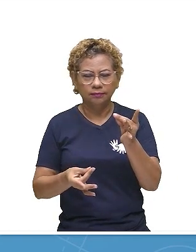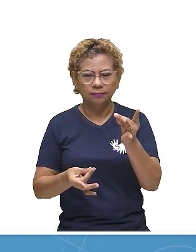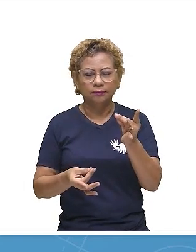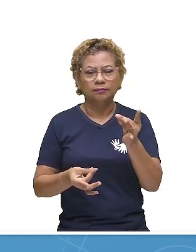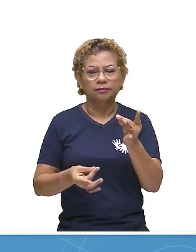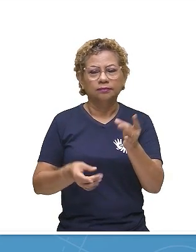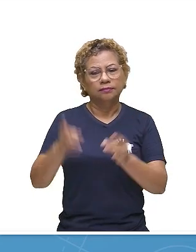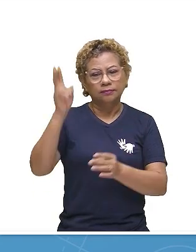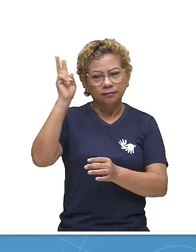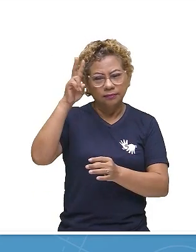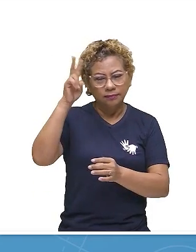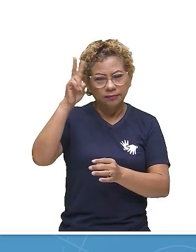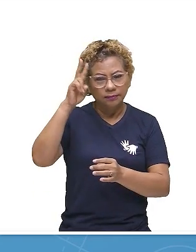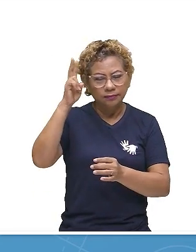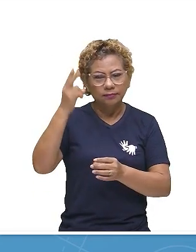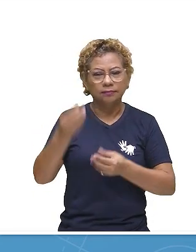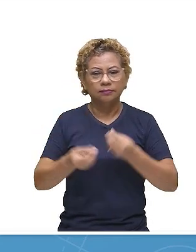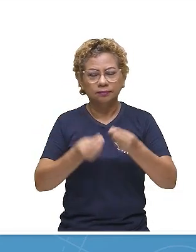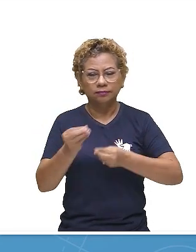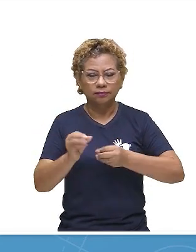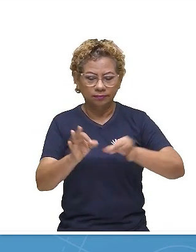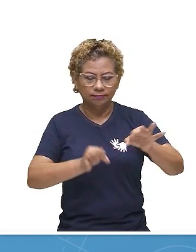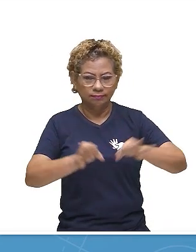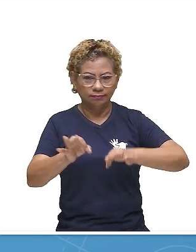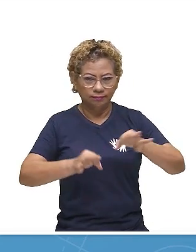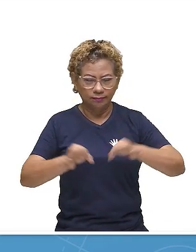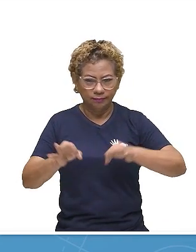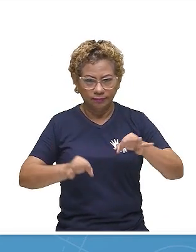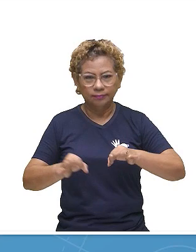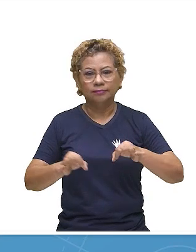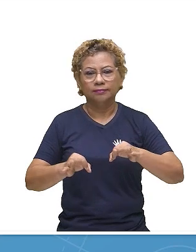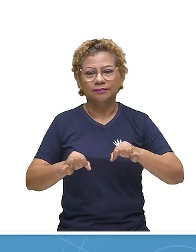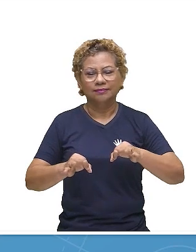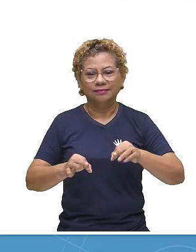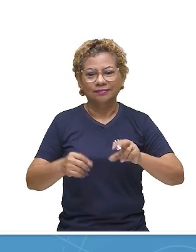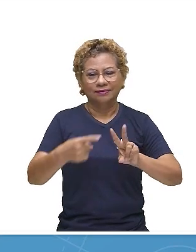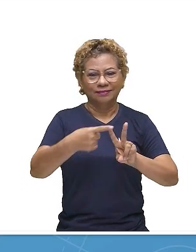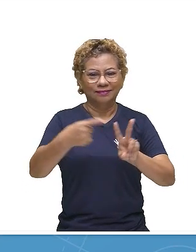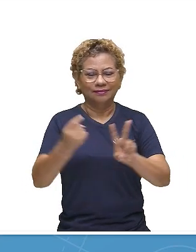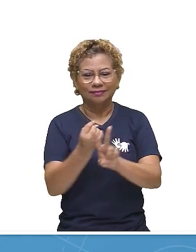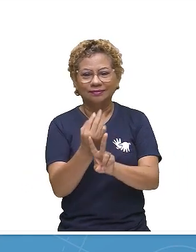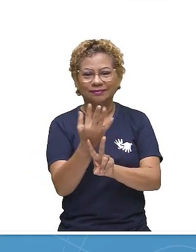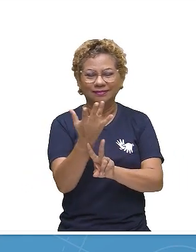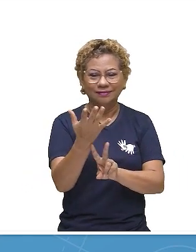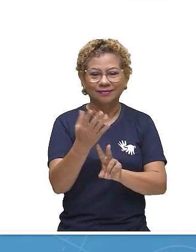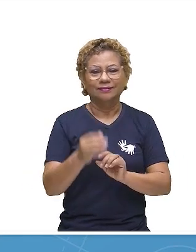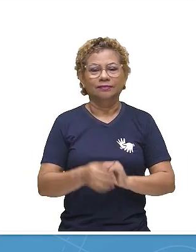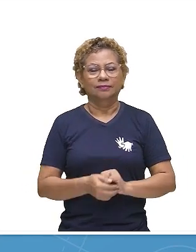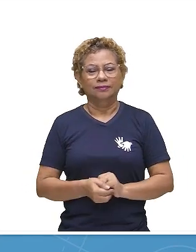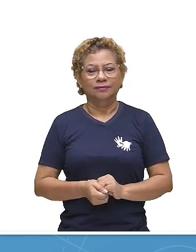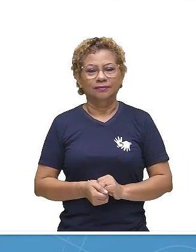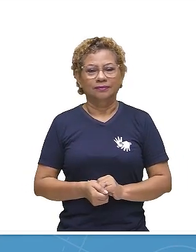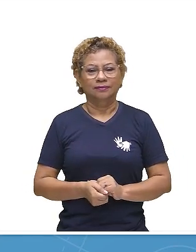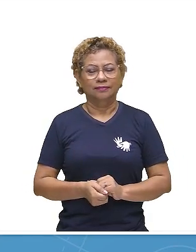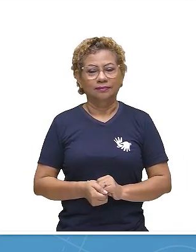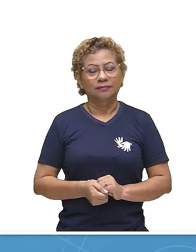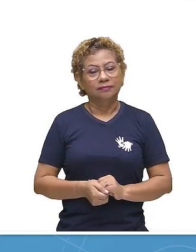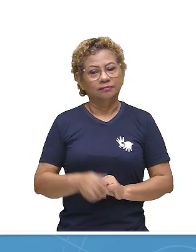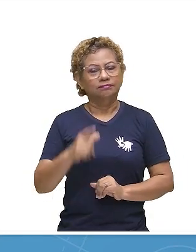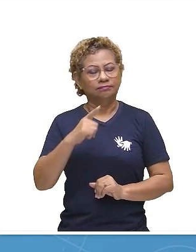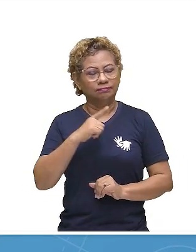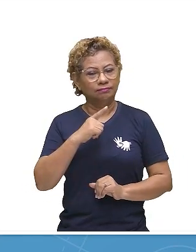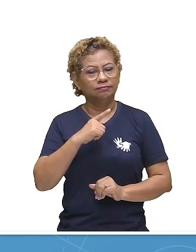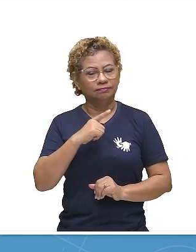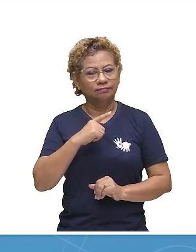familiarizamos, nos apropriamos dessas propriedades e das suas aplicações, né, nas resoluções de expressões numéricas envolvendo